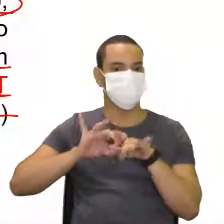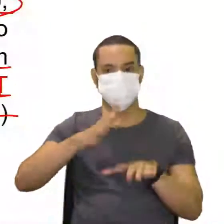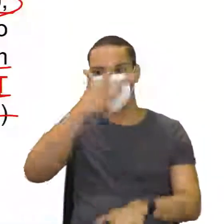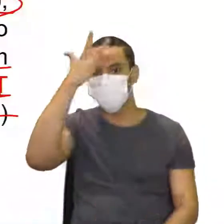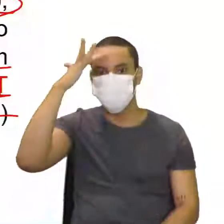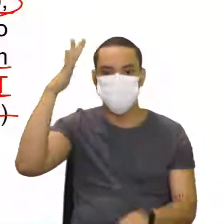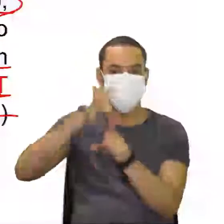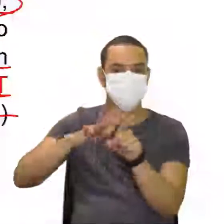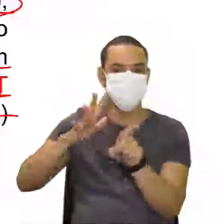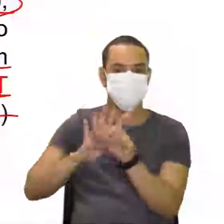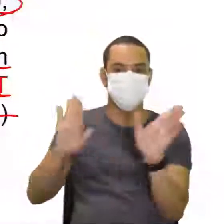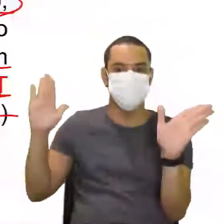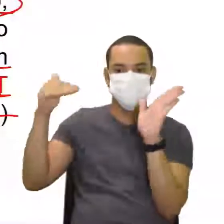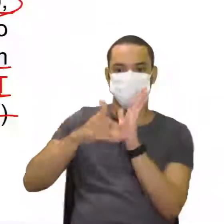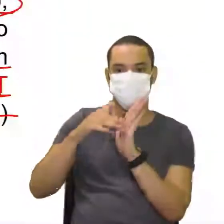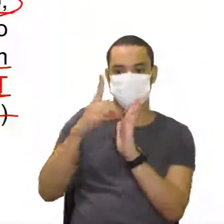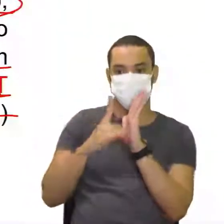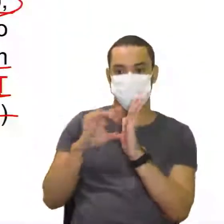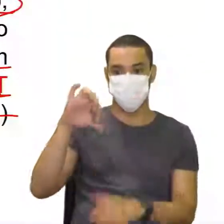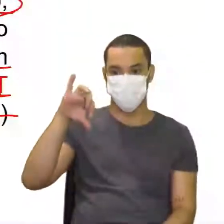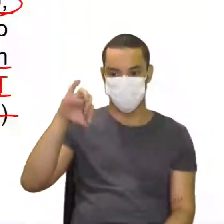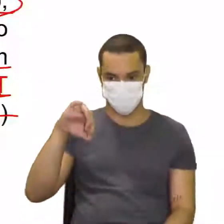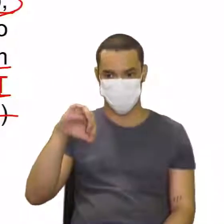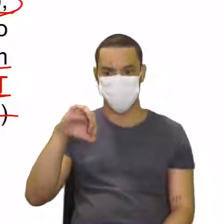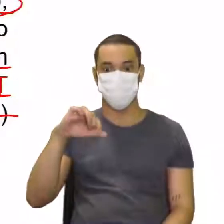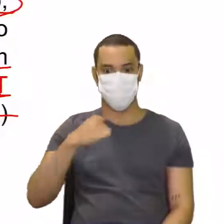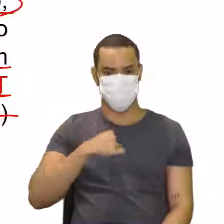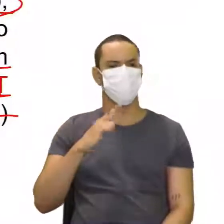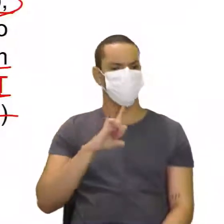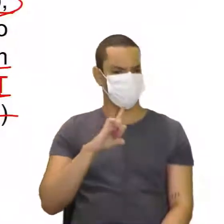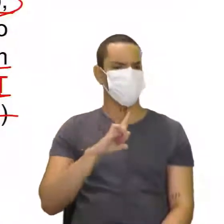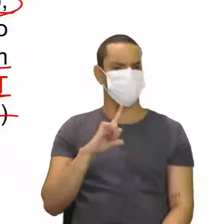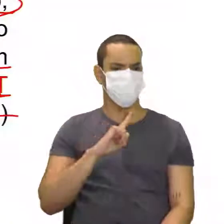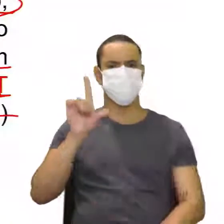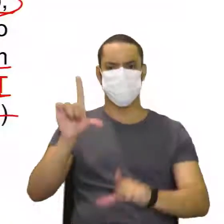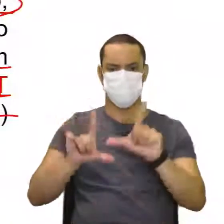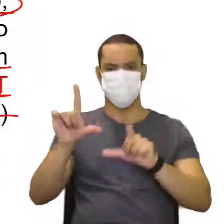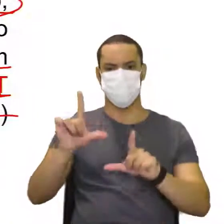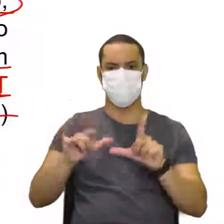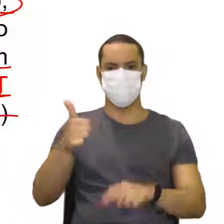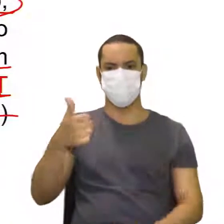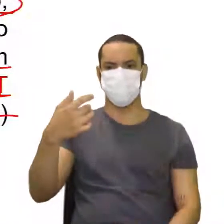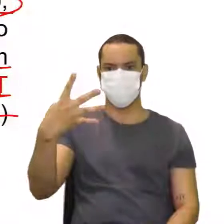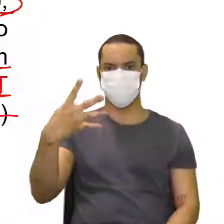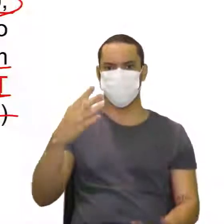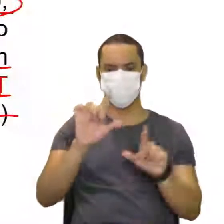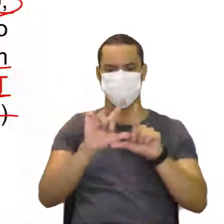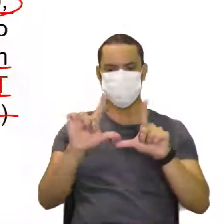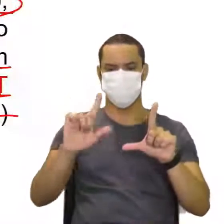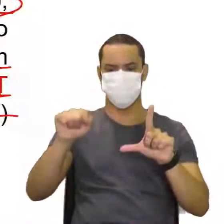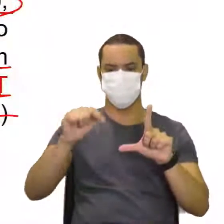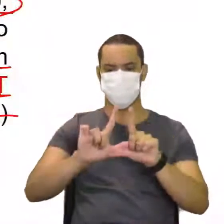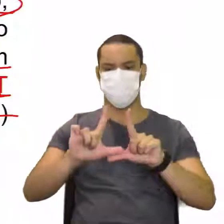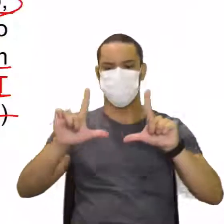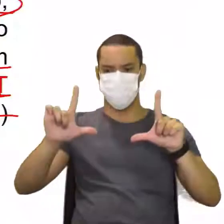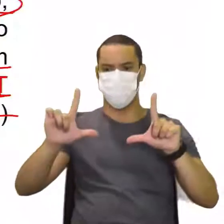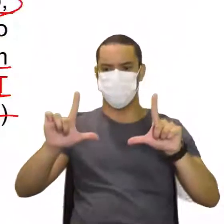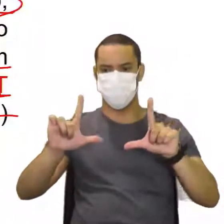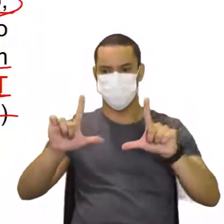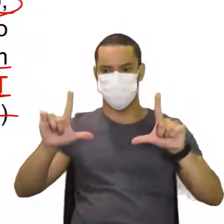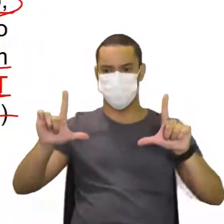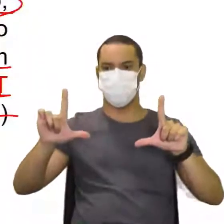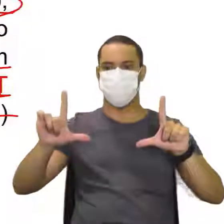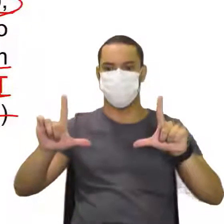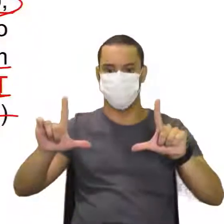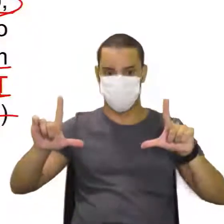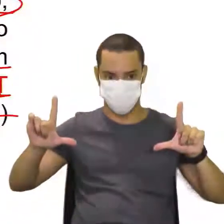década de 90, tá? Pessoal, eu mesmo tinha em casa uma televisãozinha de 14 polegadas, depois uma de 20 polegadas, aquelas